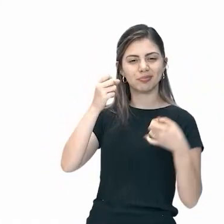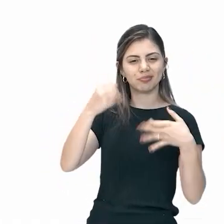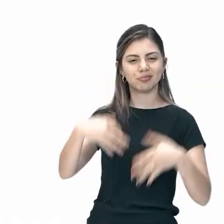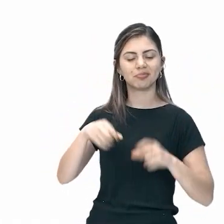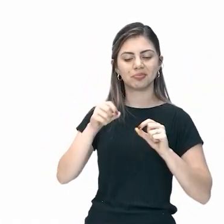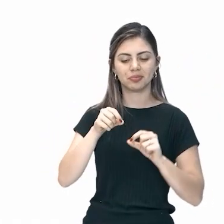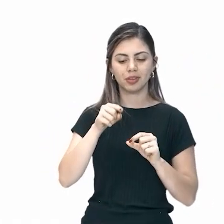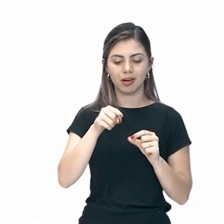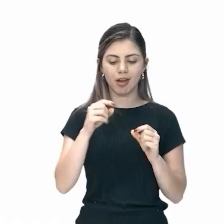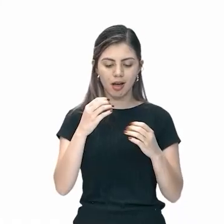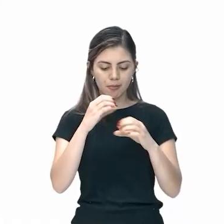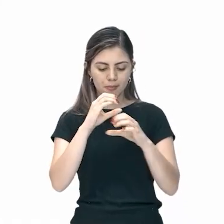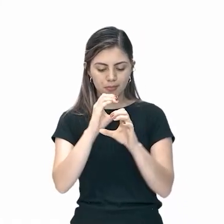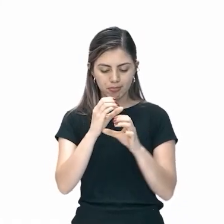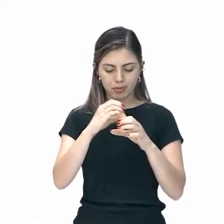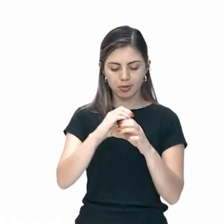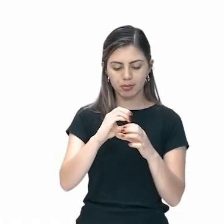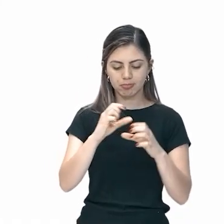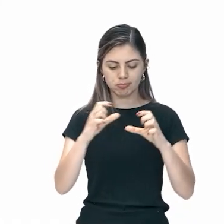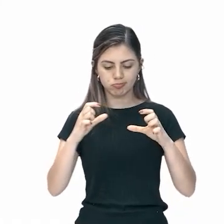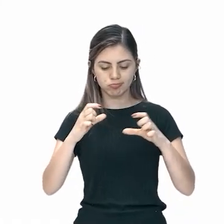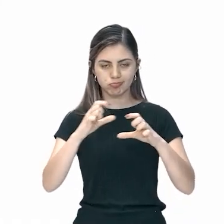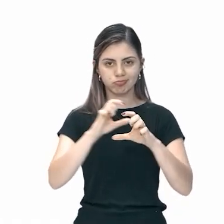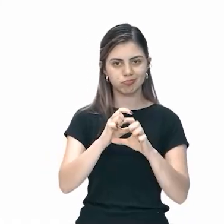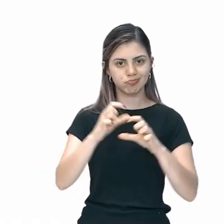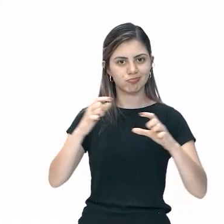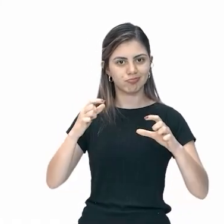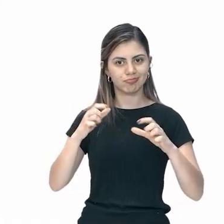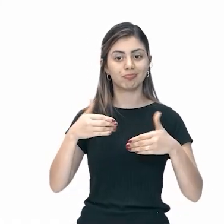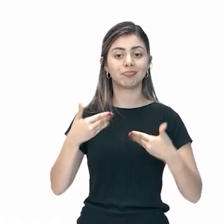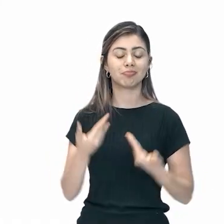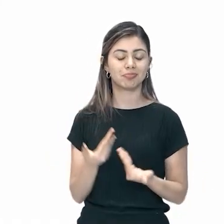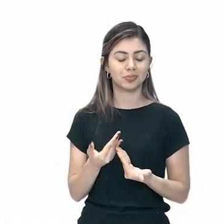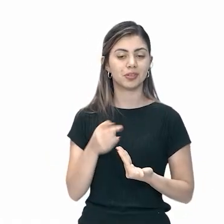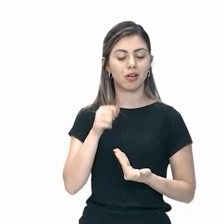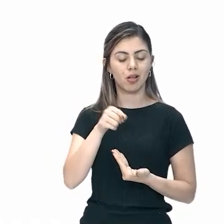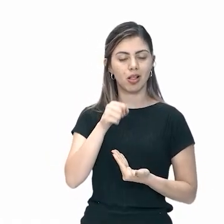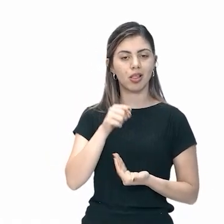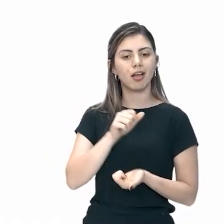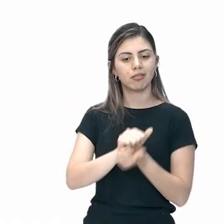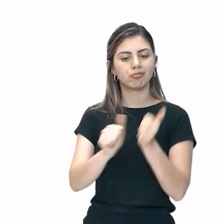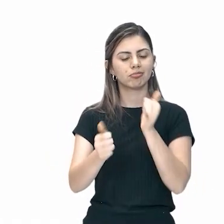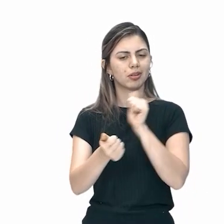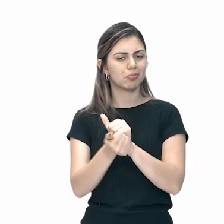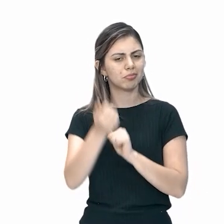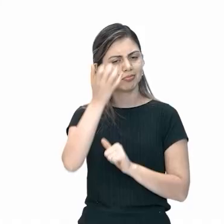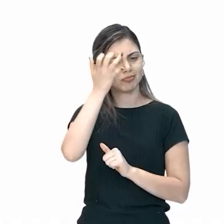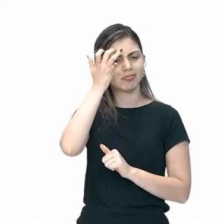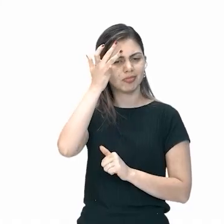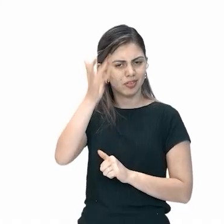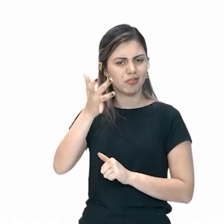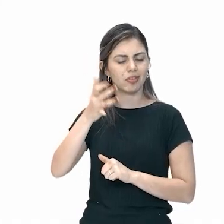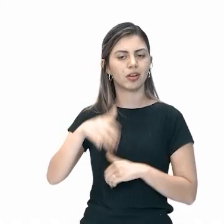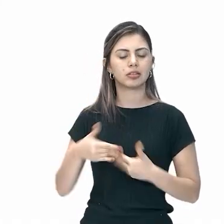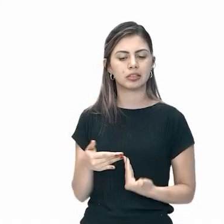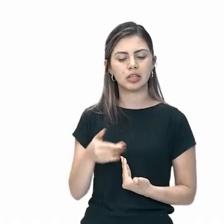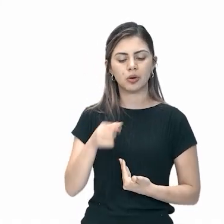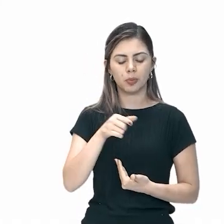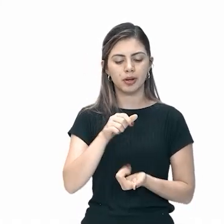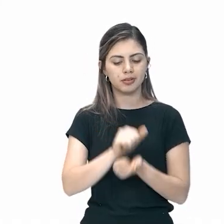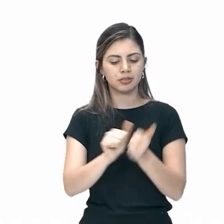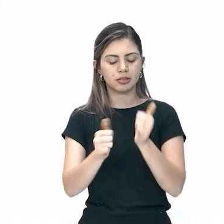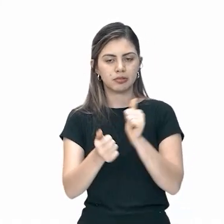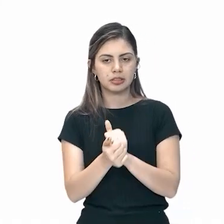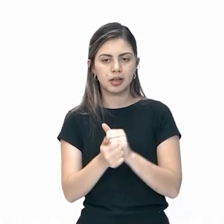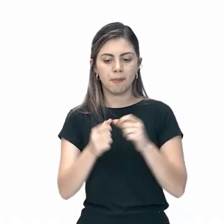que consegue se adaptar? Portanto, esse cristalino aí, ele vai se adaptar, ele vai se mexer, ele vai ficar mais